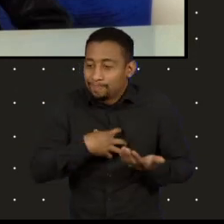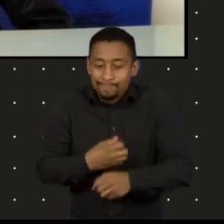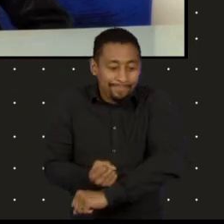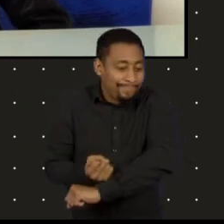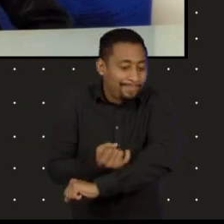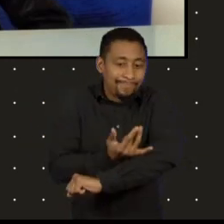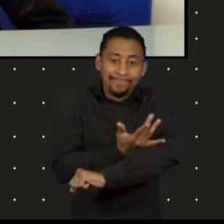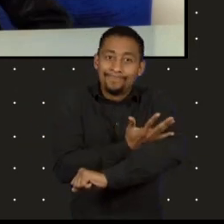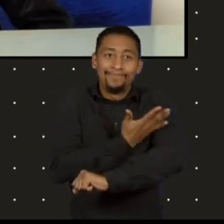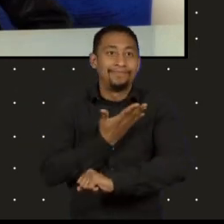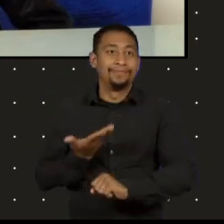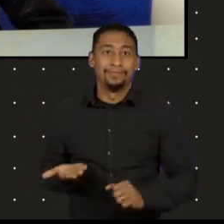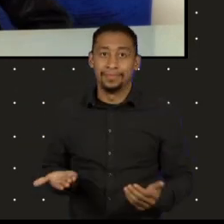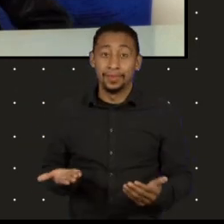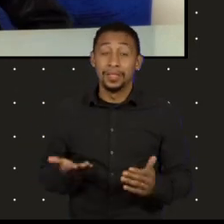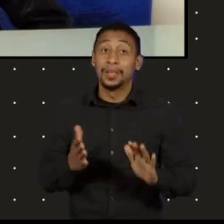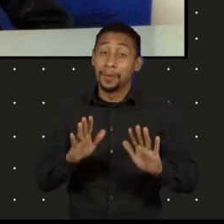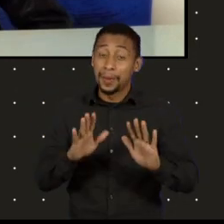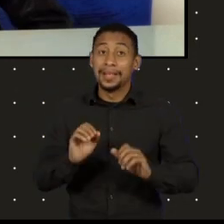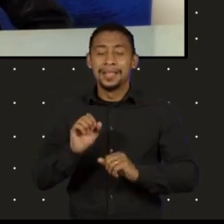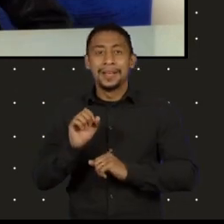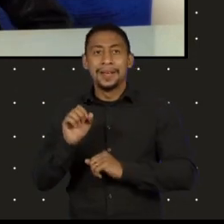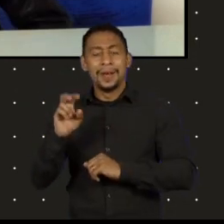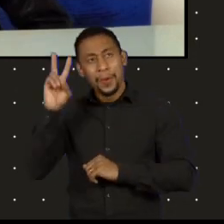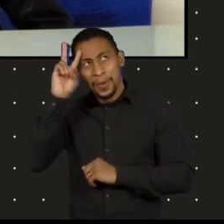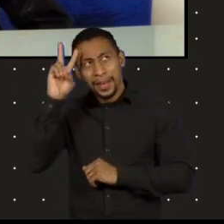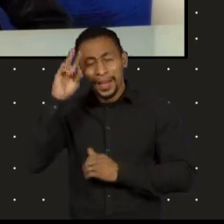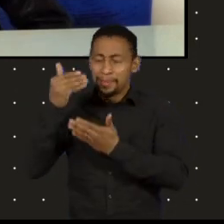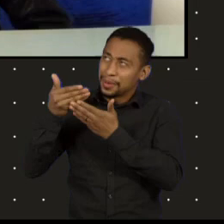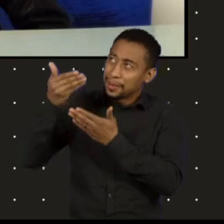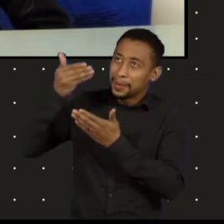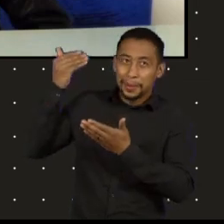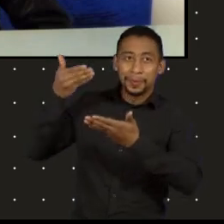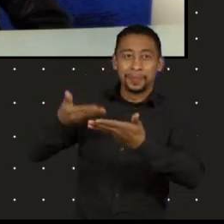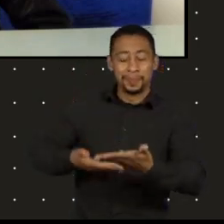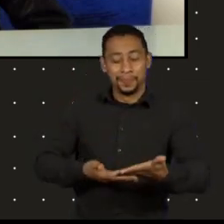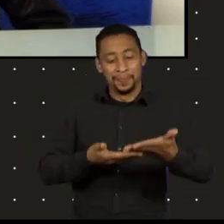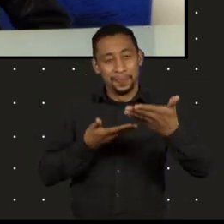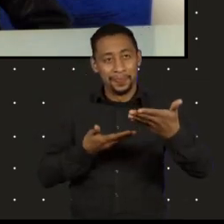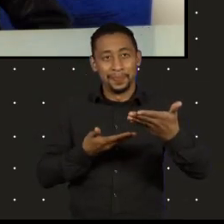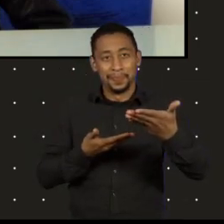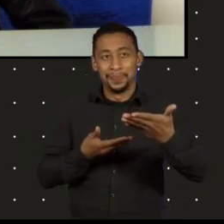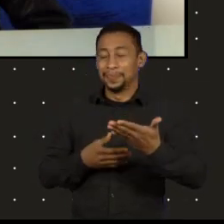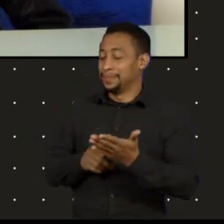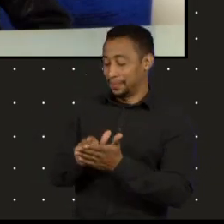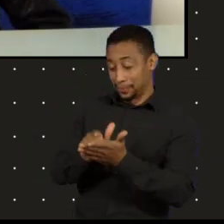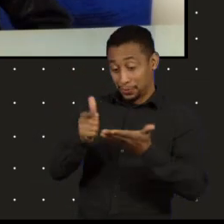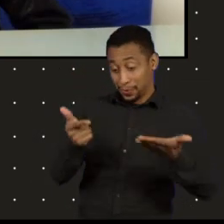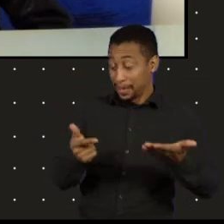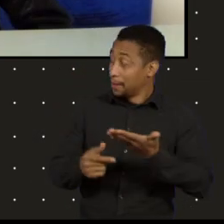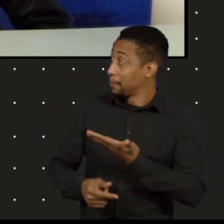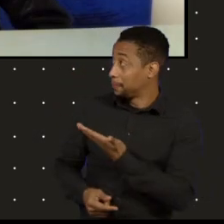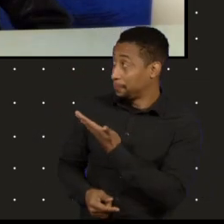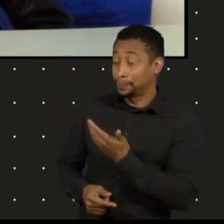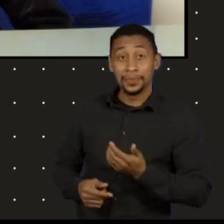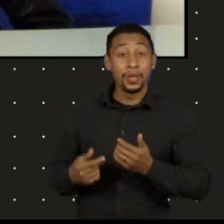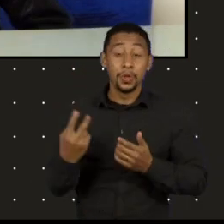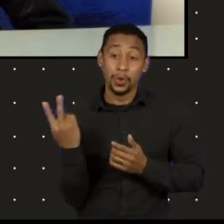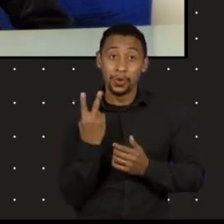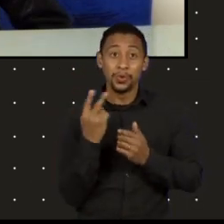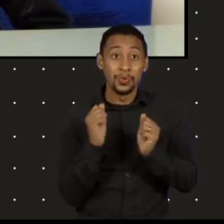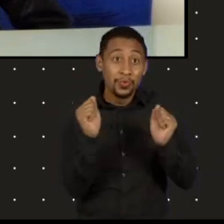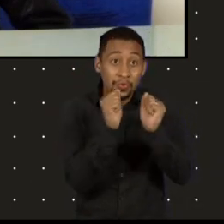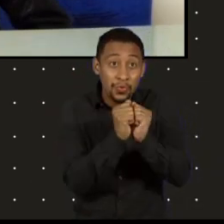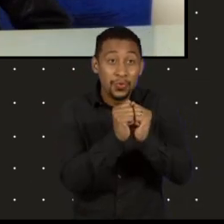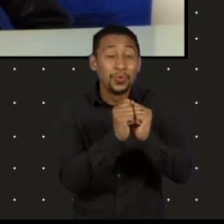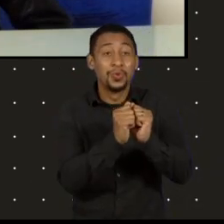uma coisa. Quando eu olho para essa matéria aqui, olha, quando a gente foi capa do New York